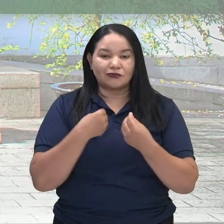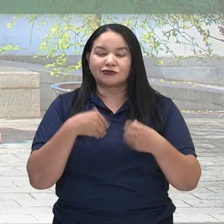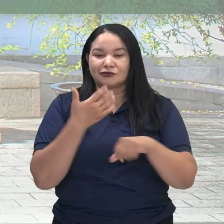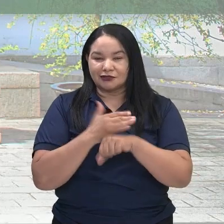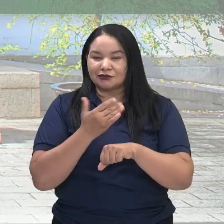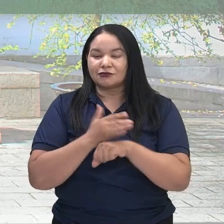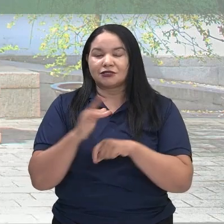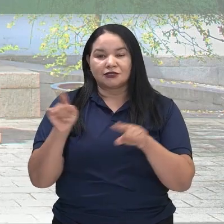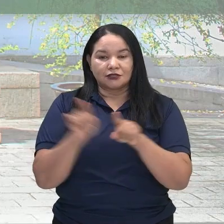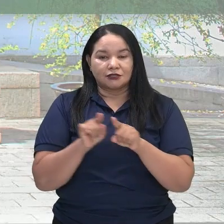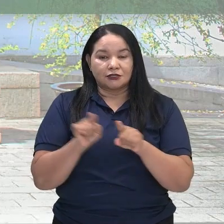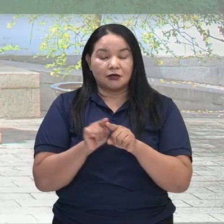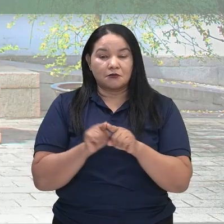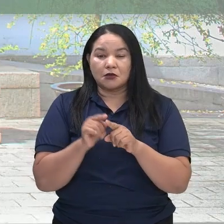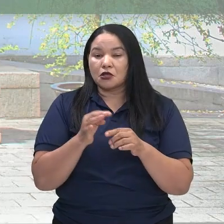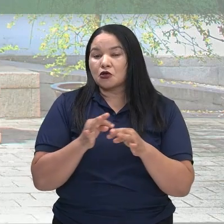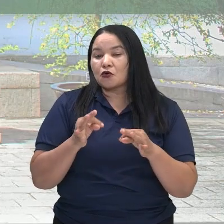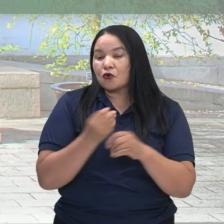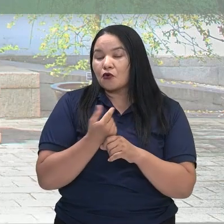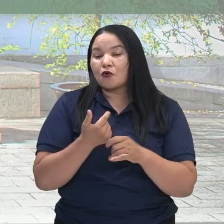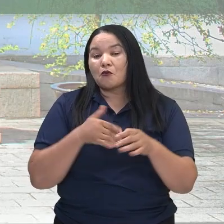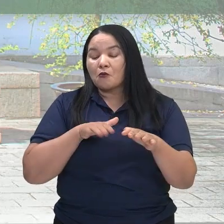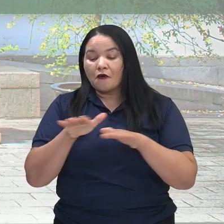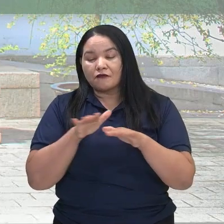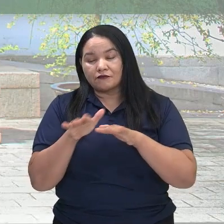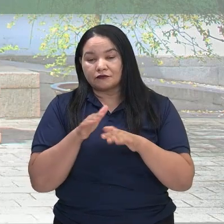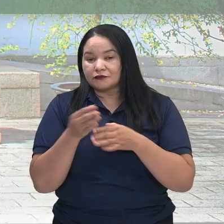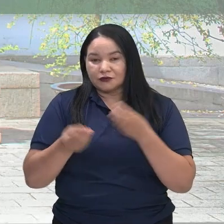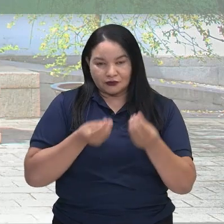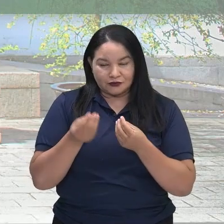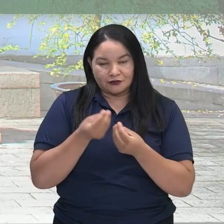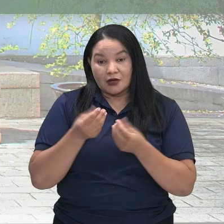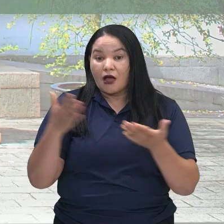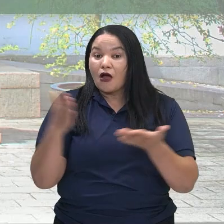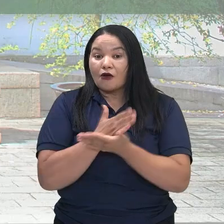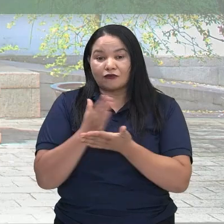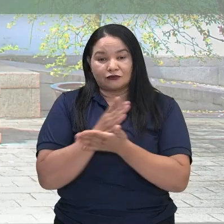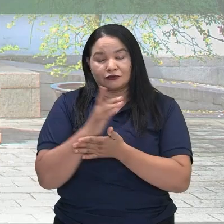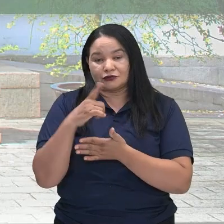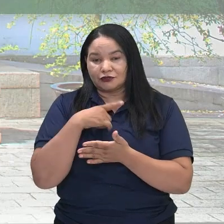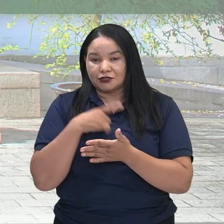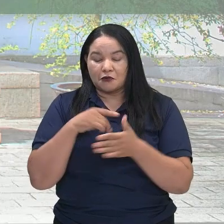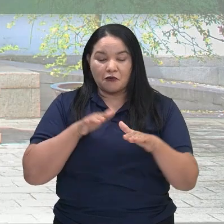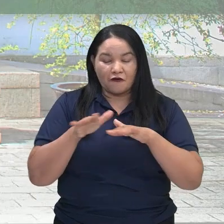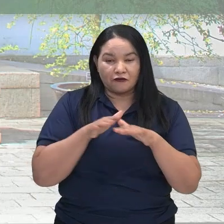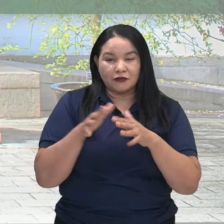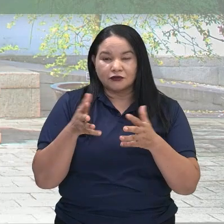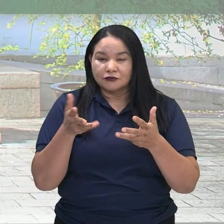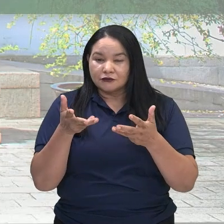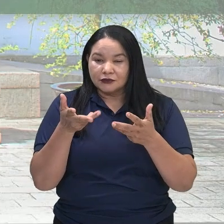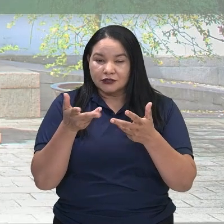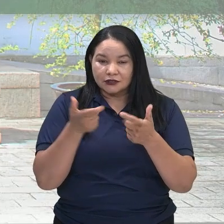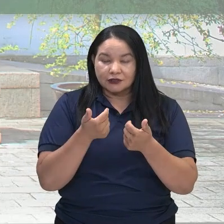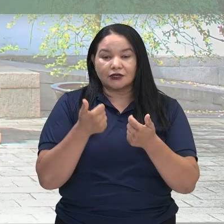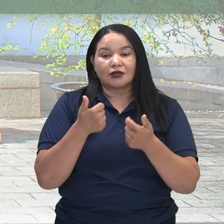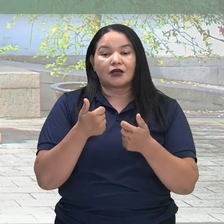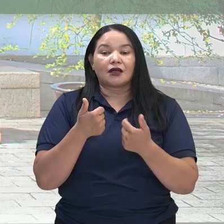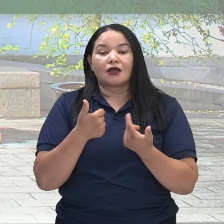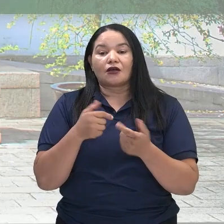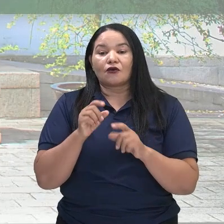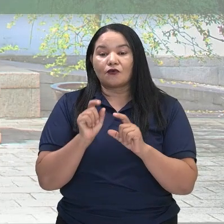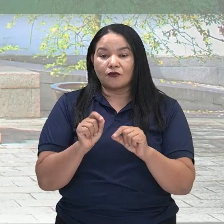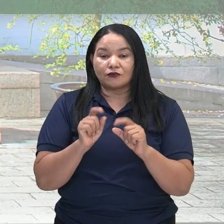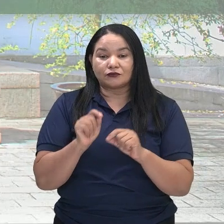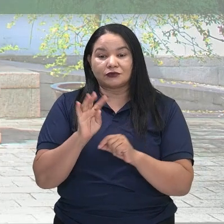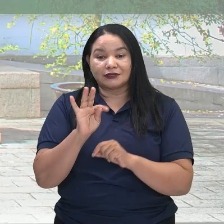bem como assim a inspiração para os seus movimentos. Alguns têm os movimentos mais suaves, como é o caso do Tai Chi Chuan, e